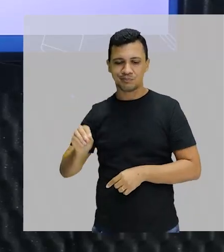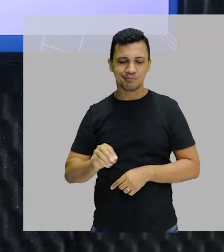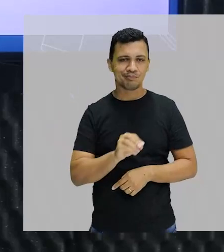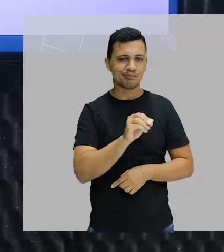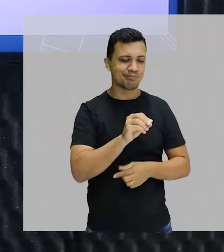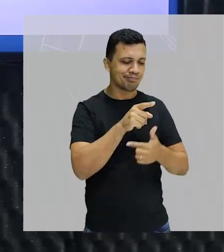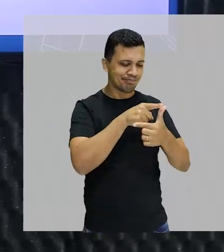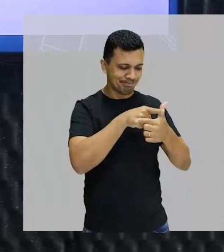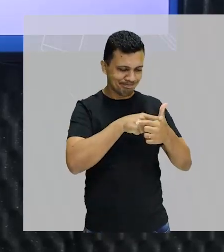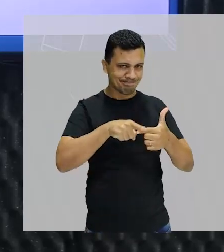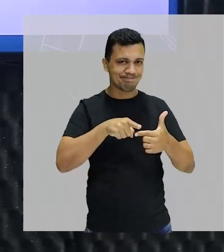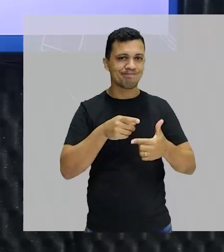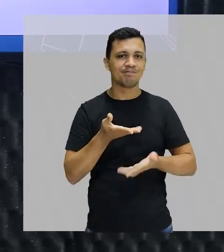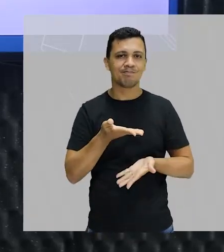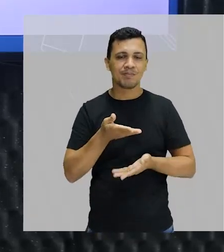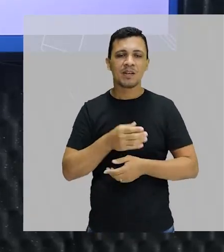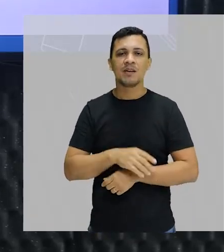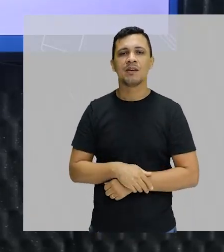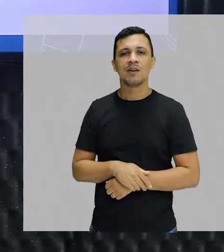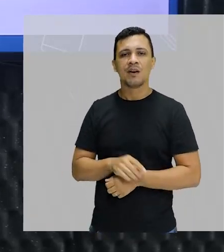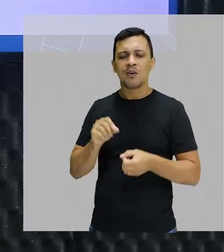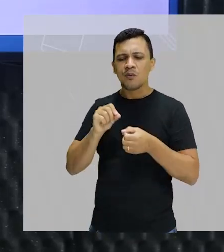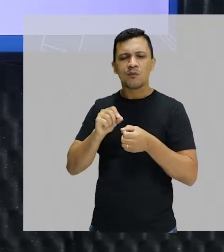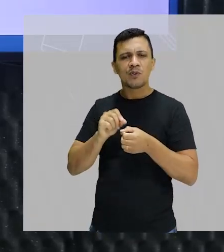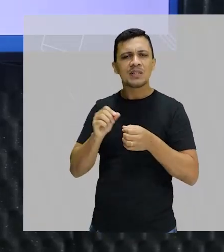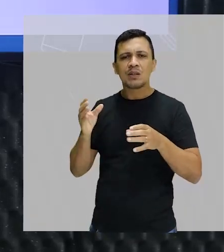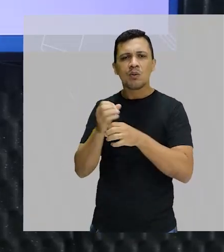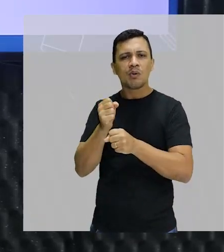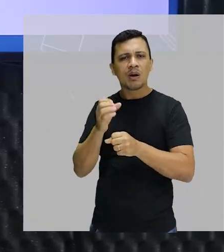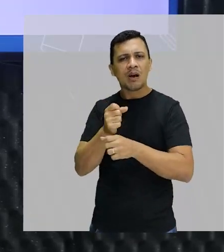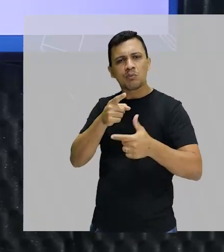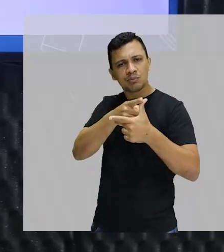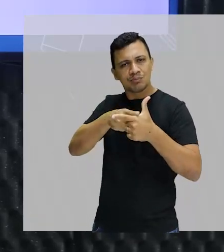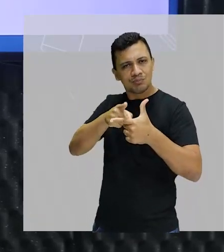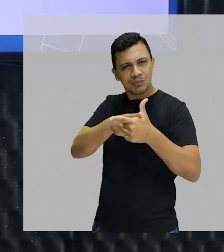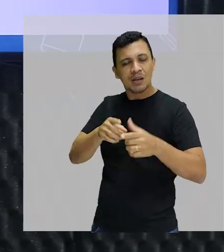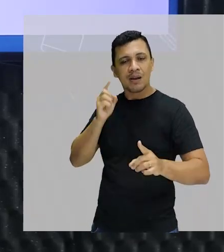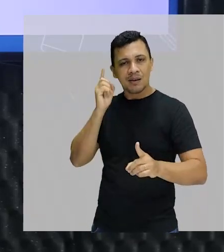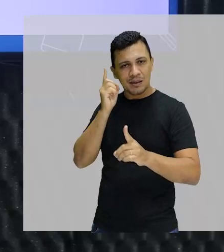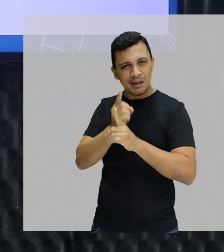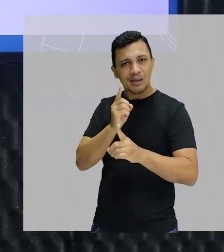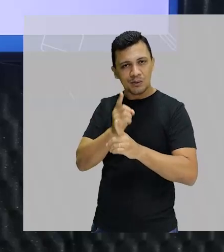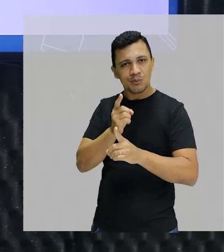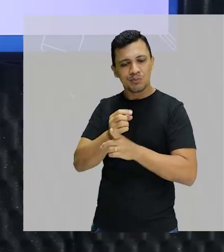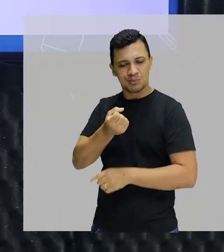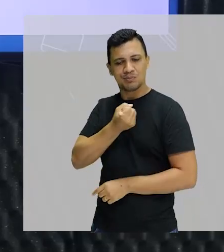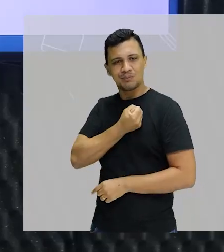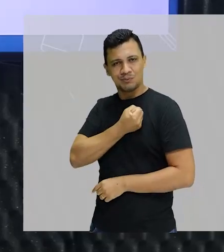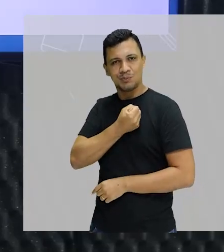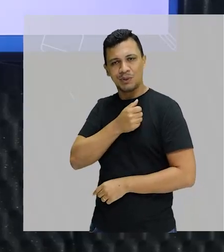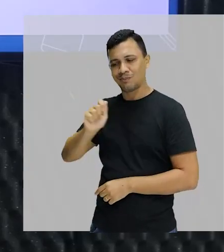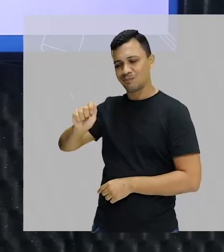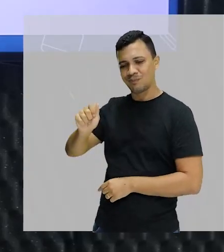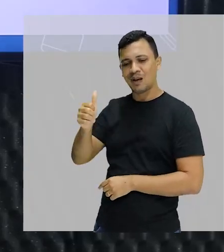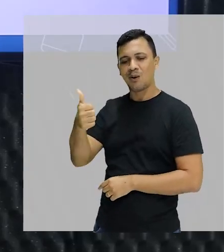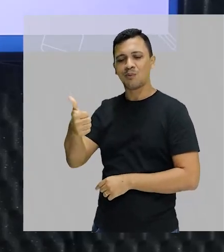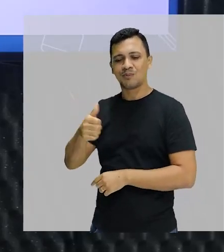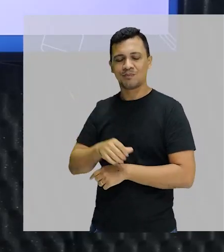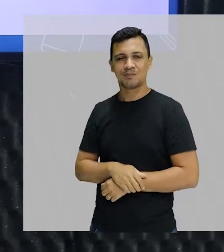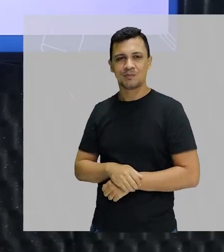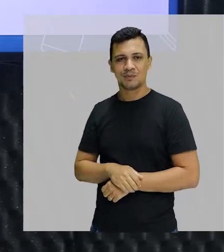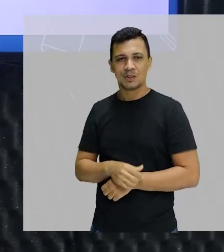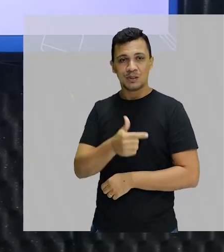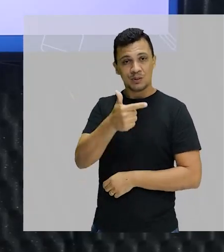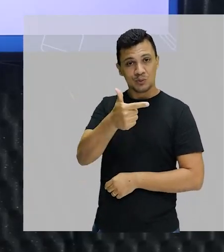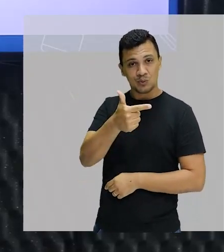que é a divisão. Fazendo essa divisão, eu já descubro o valor, né, do primeiro termo. No caso, o primeiro termo vai ser